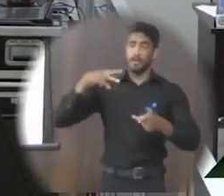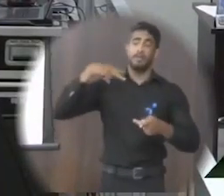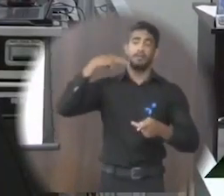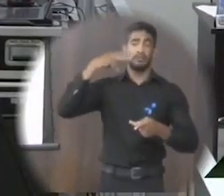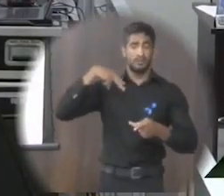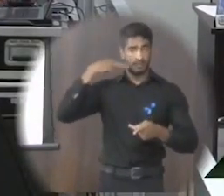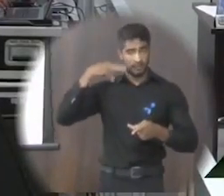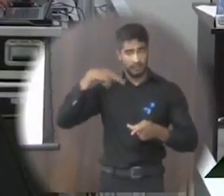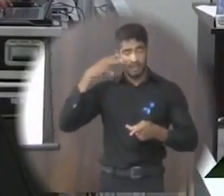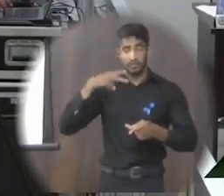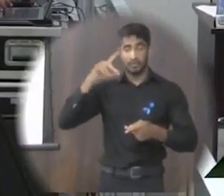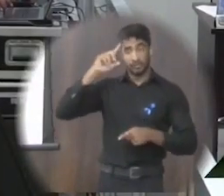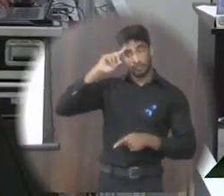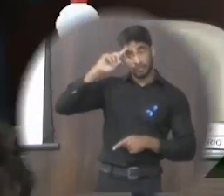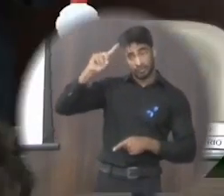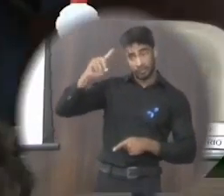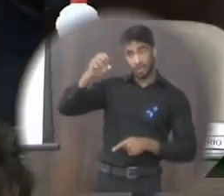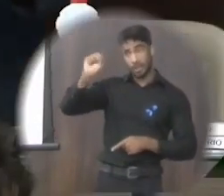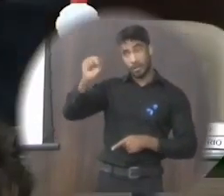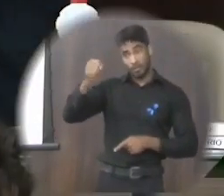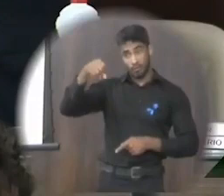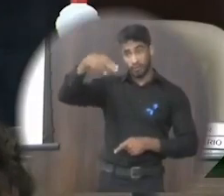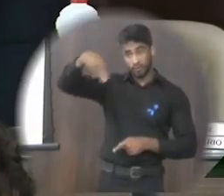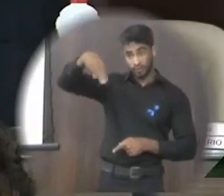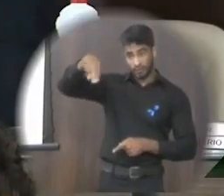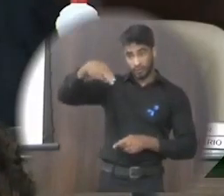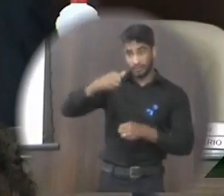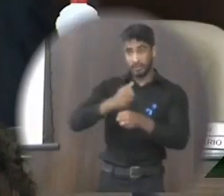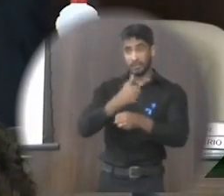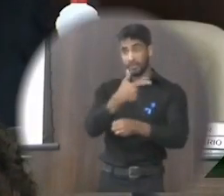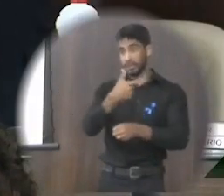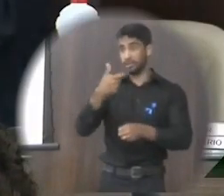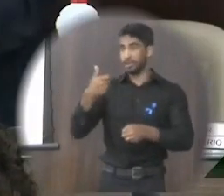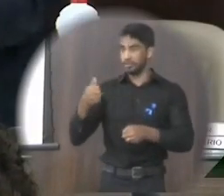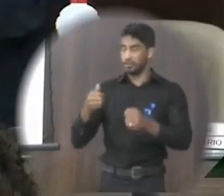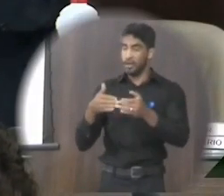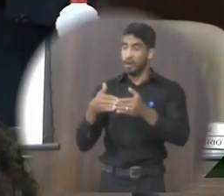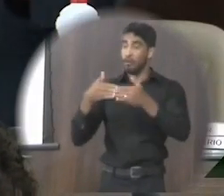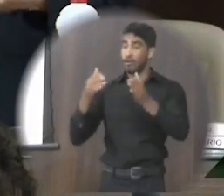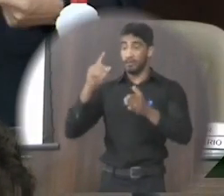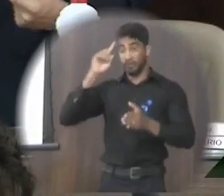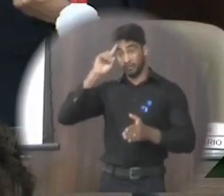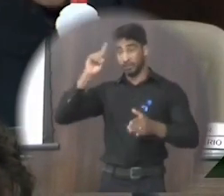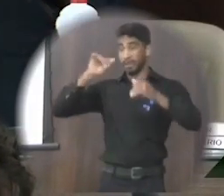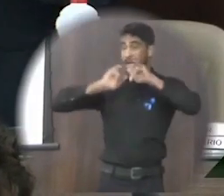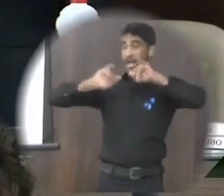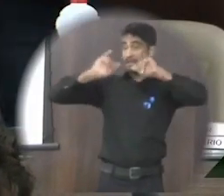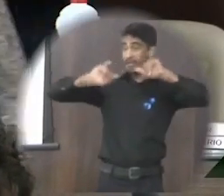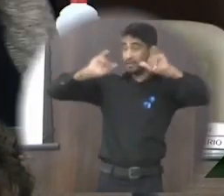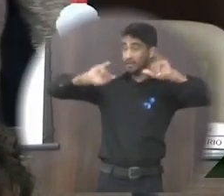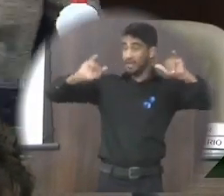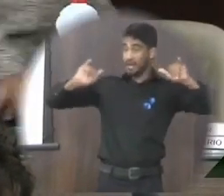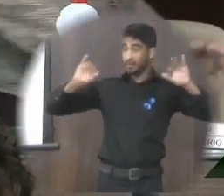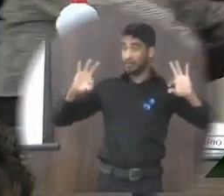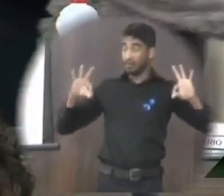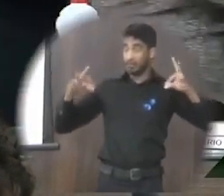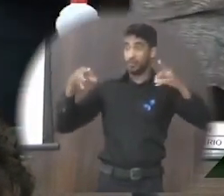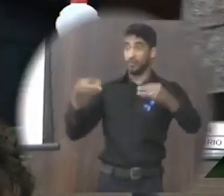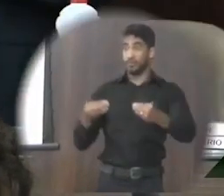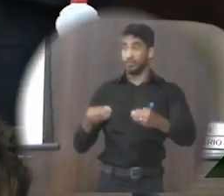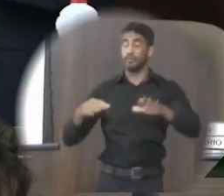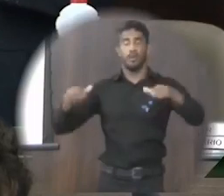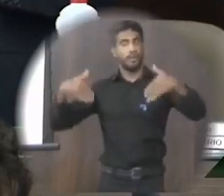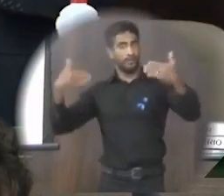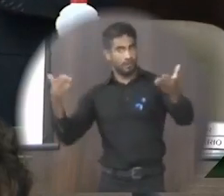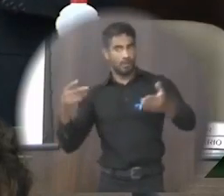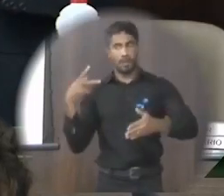ordinária deliberativa de 8 de novembro de 2021, com a abertura do dia a ser informada posteriormente. Assim,